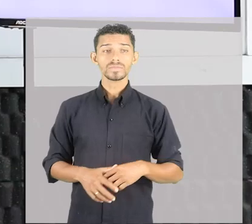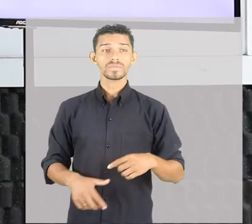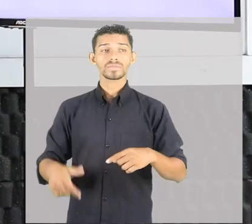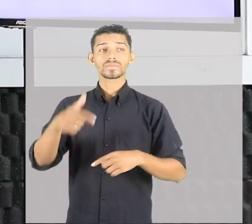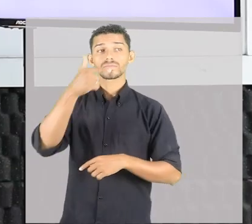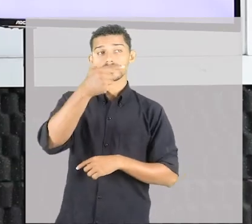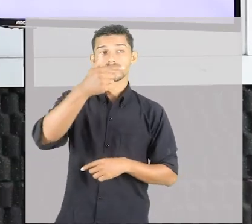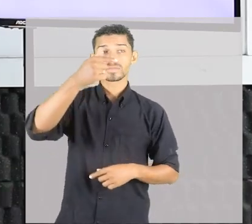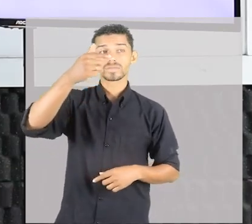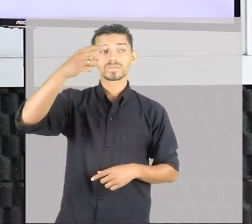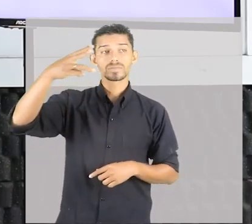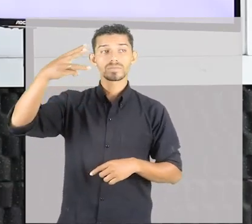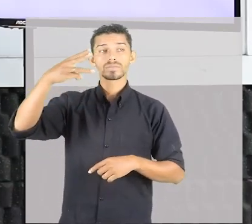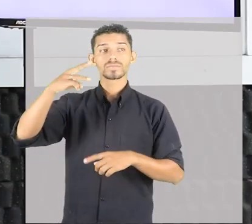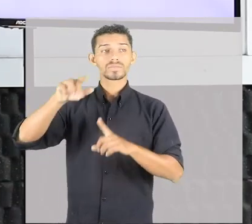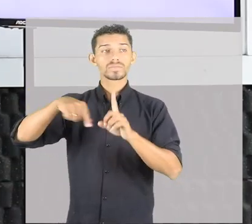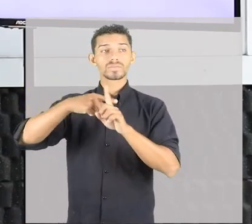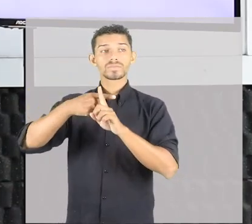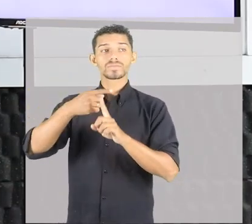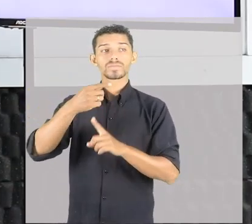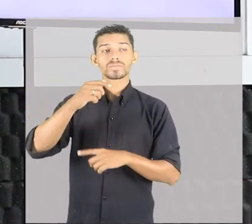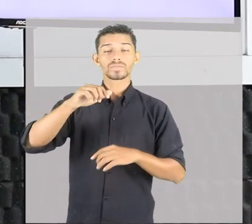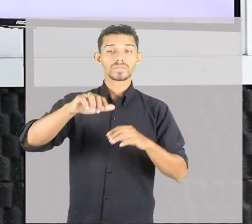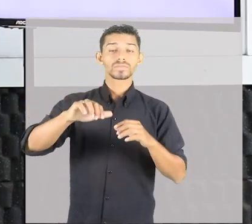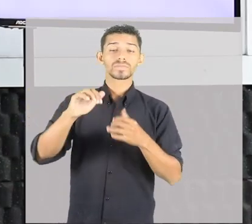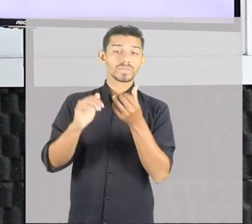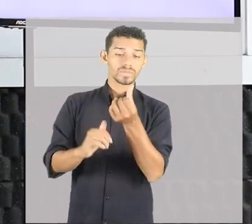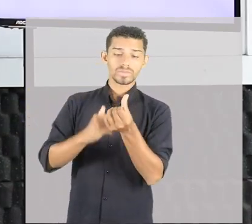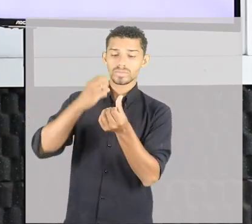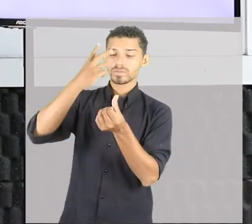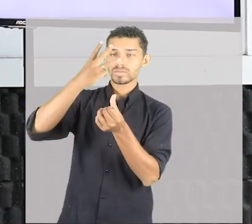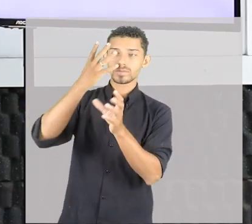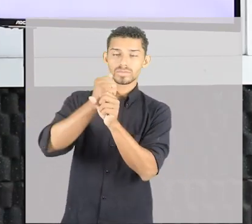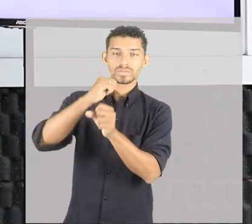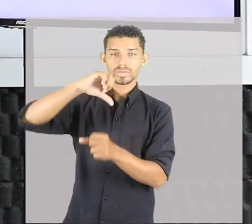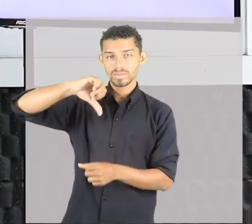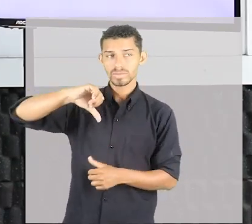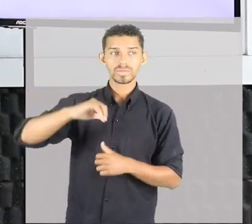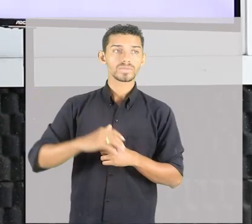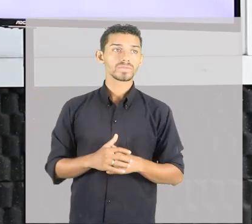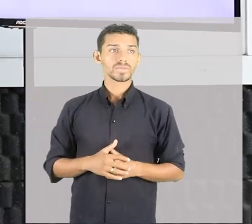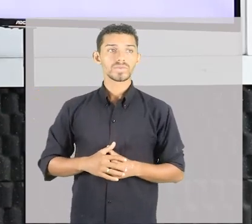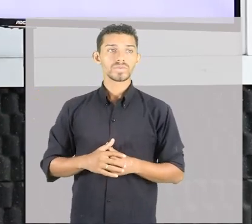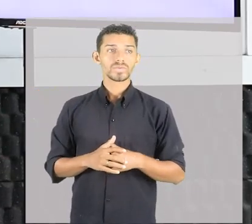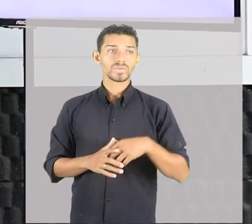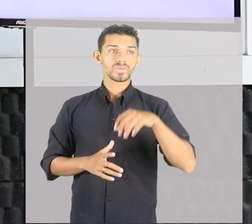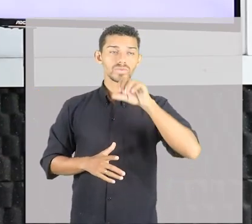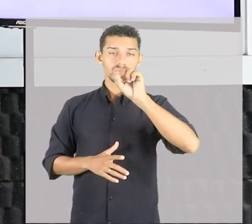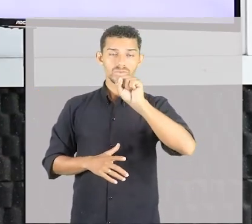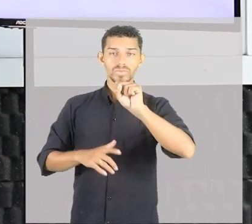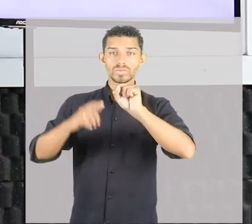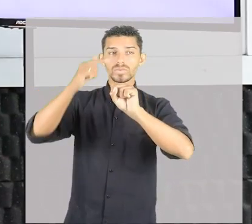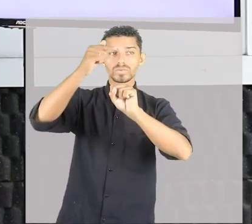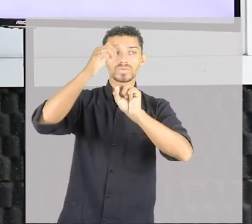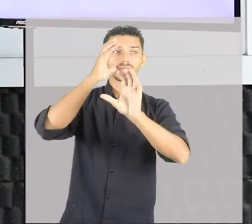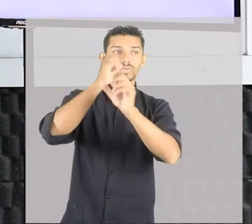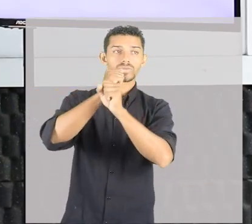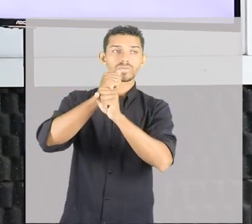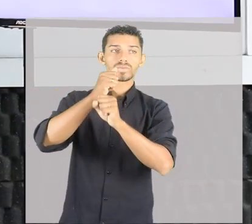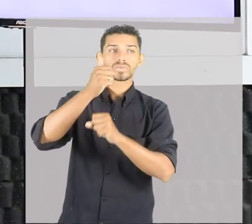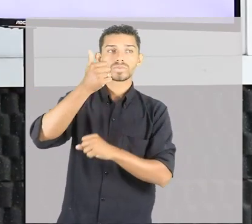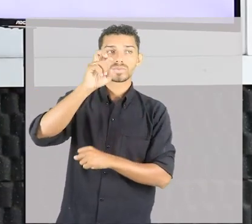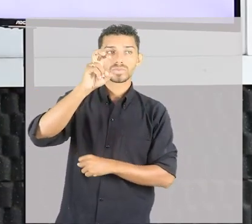86 certo 6 + 3 9 8 + 7 15 5 vai